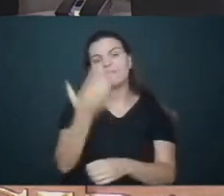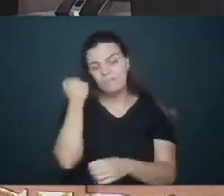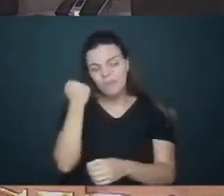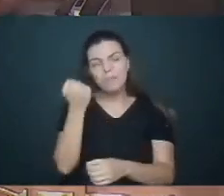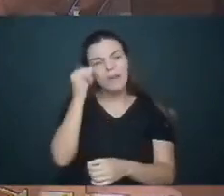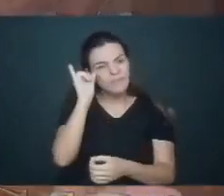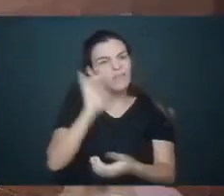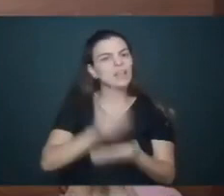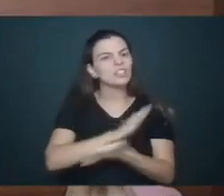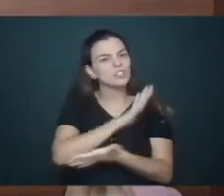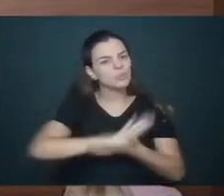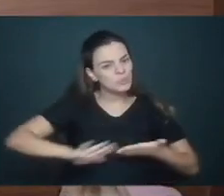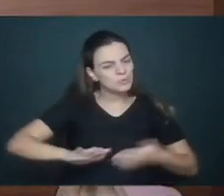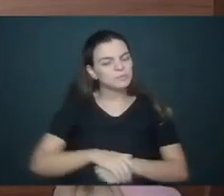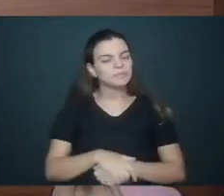obrigado.